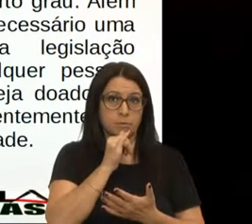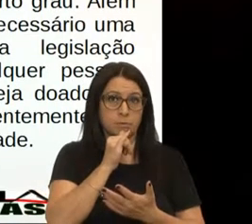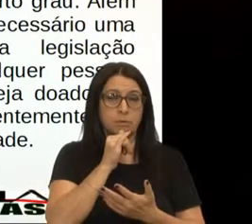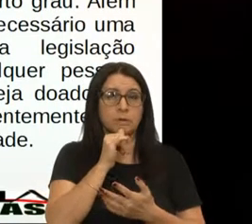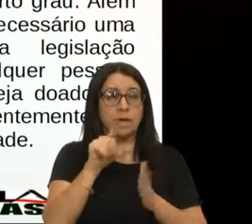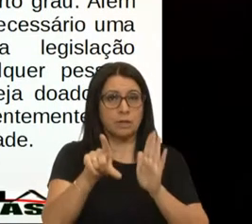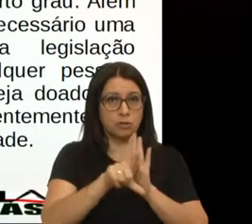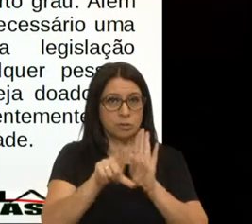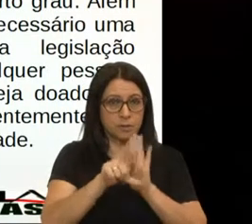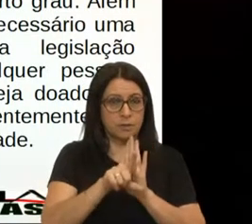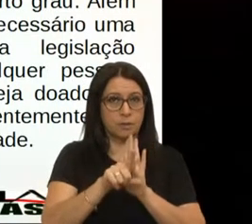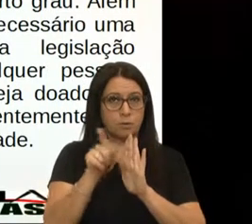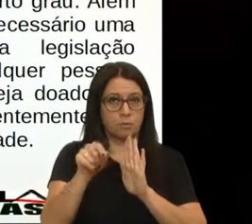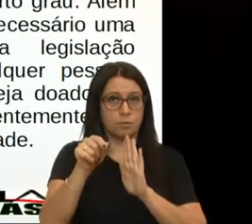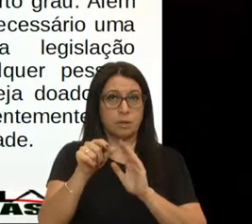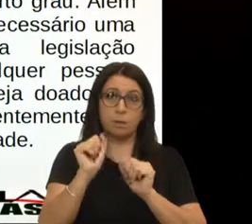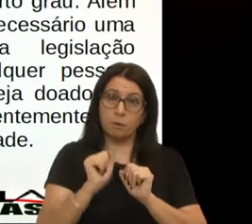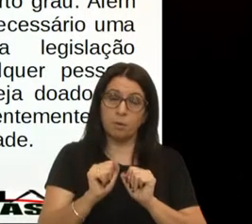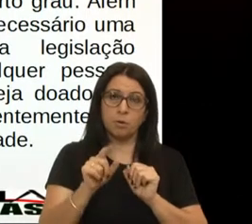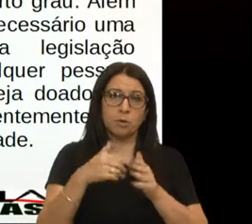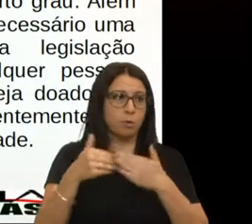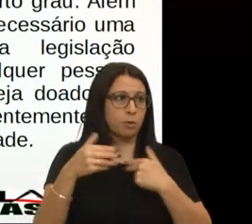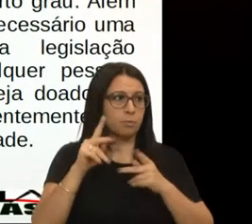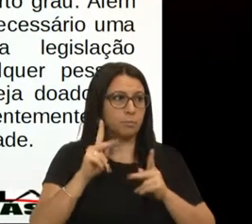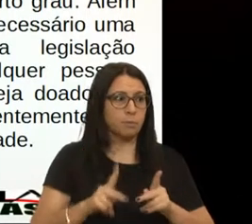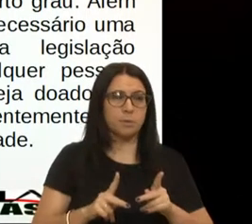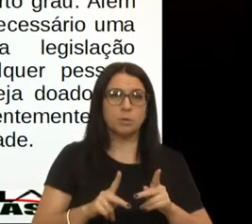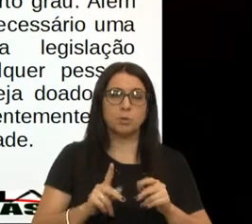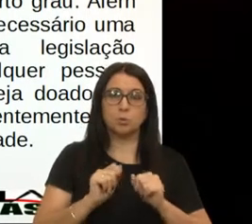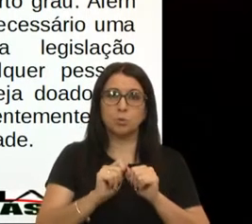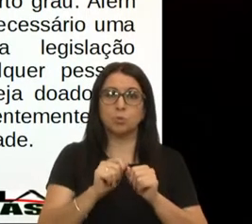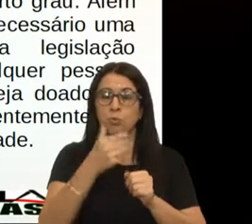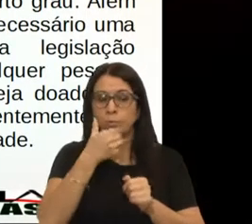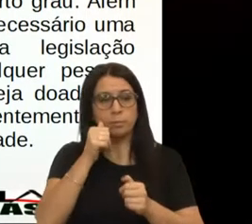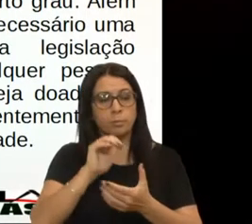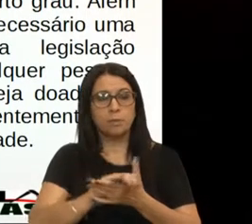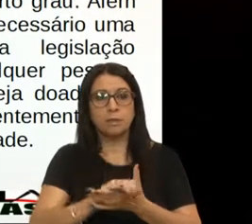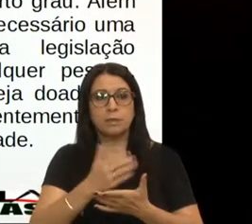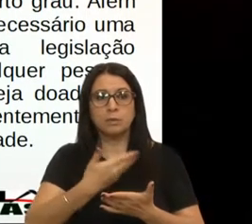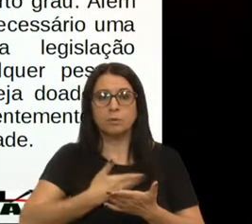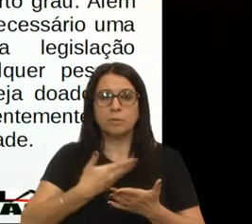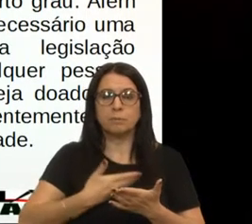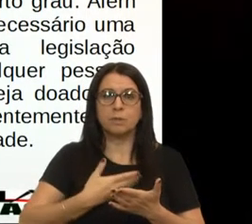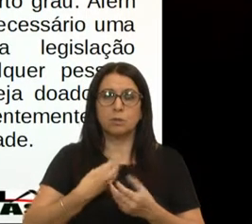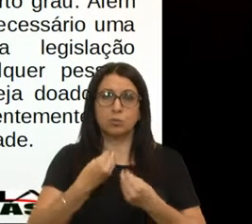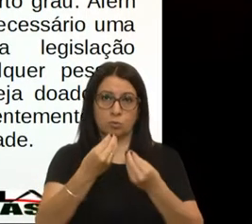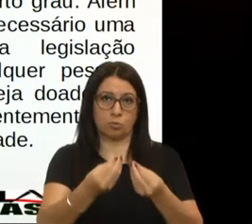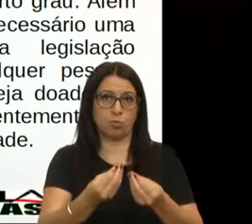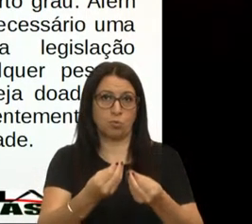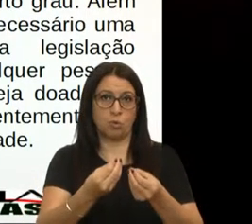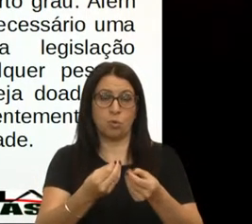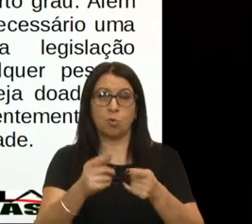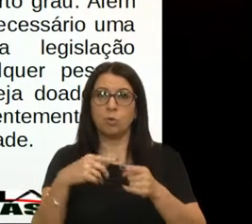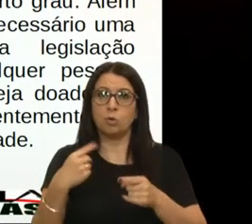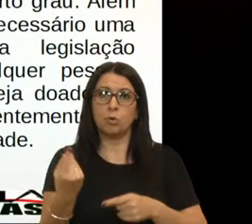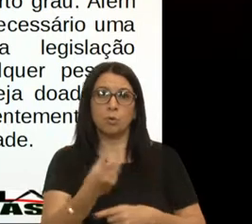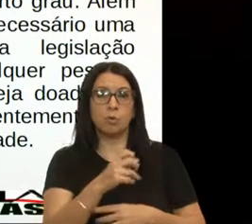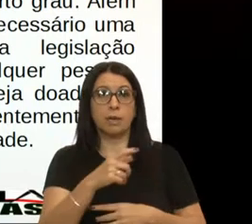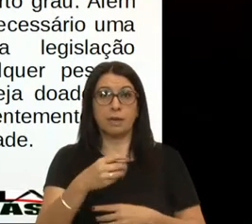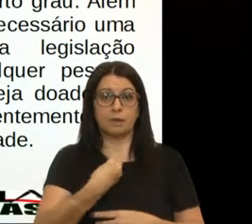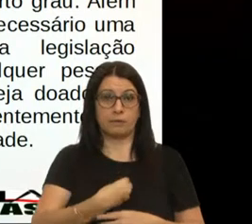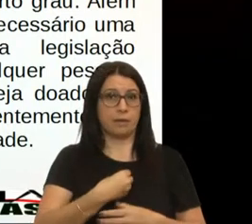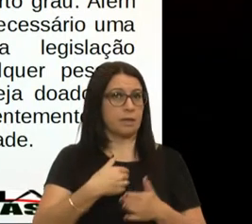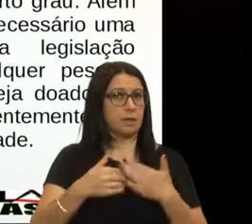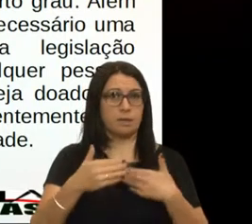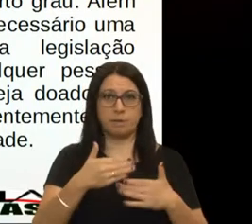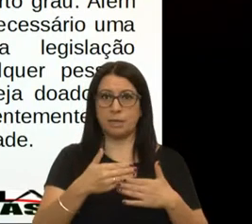legislação portuguesa permite que qualquer pessoa, como cônjuges ou amigos, sejam doadores de órgãos em vida, independentemente de